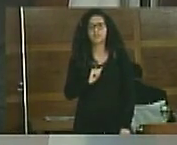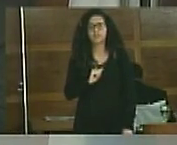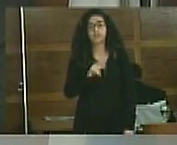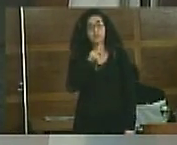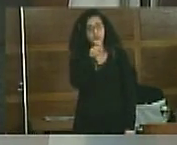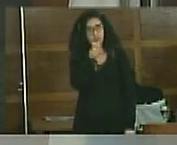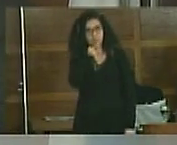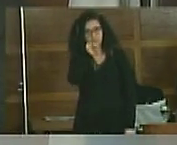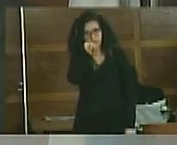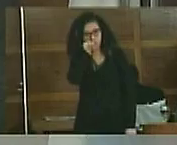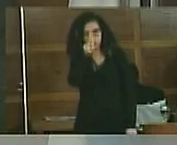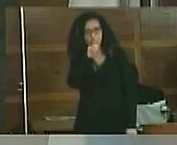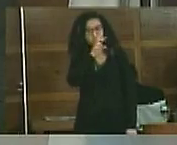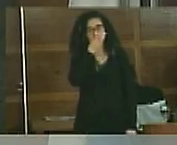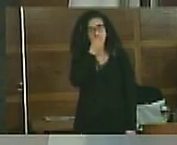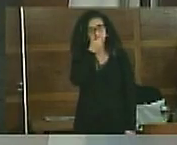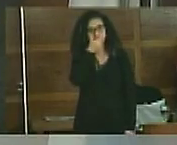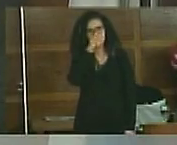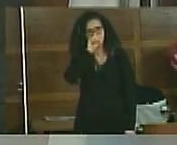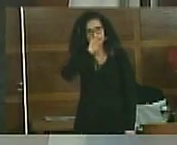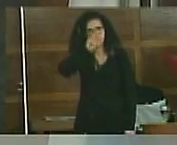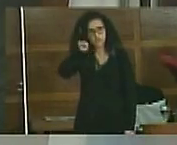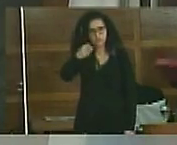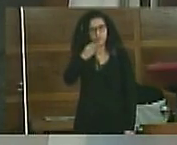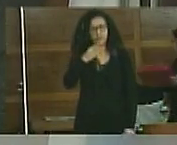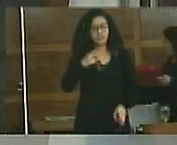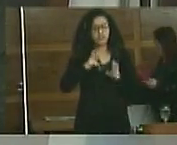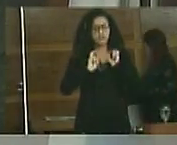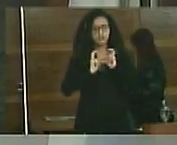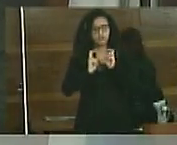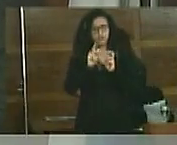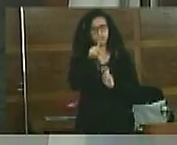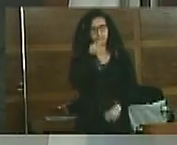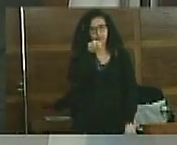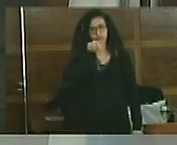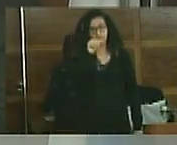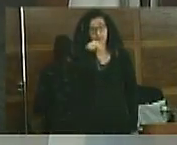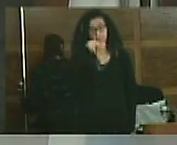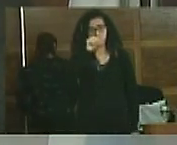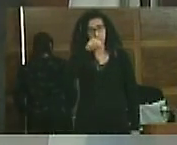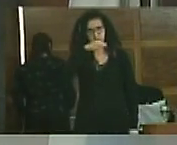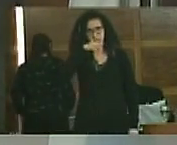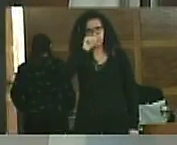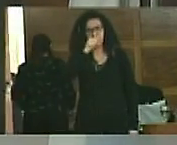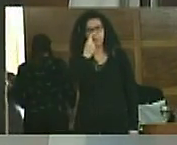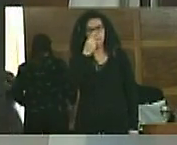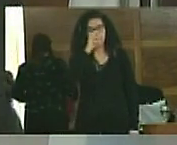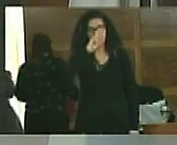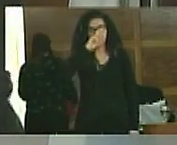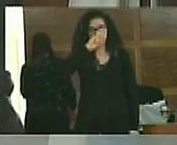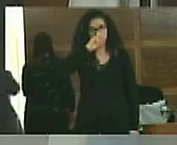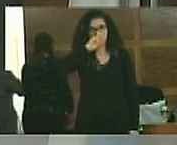Peru, 320 milhões. Metrô da cidade de Panamá, 1 bilhão.